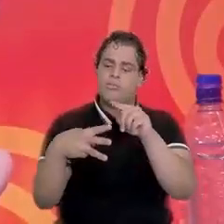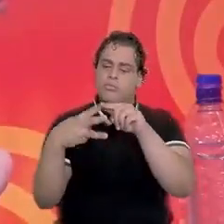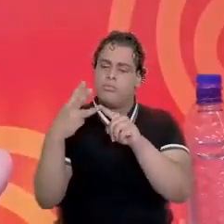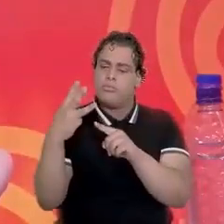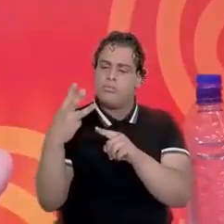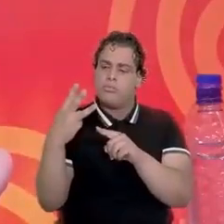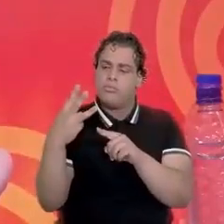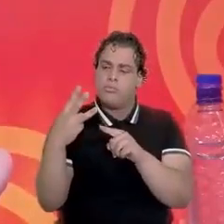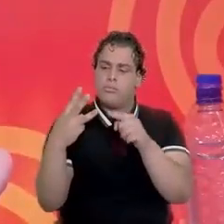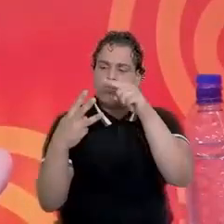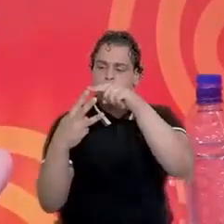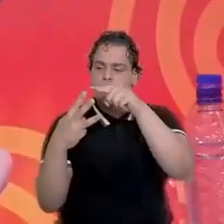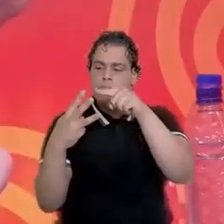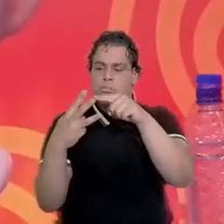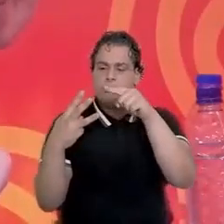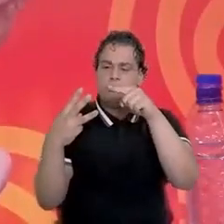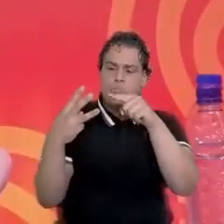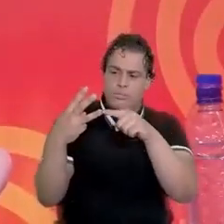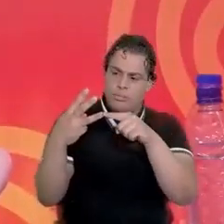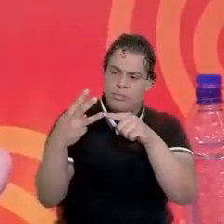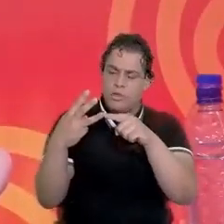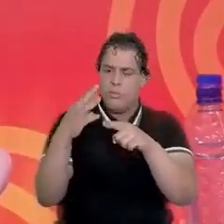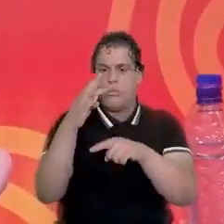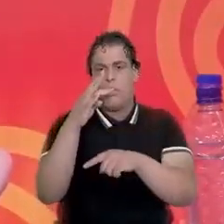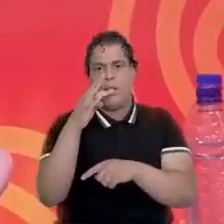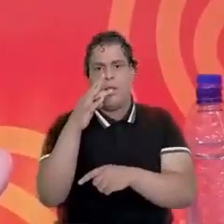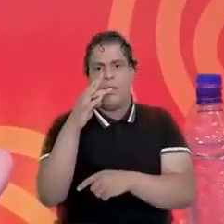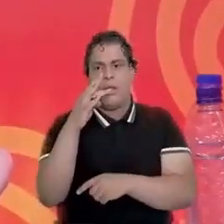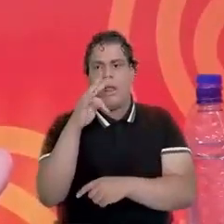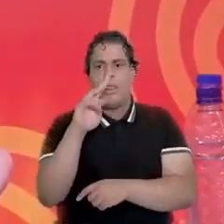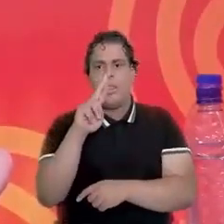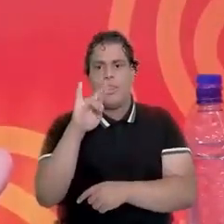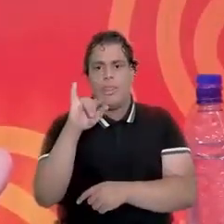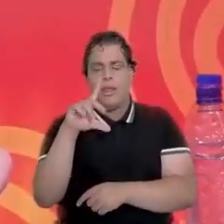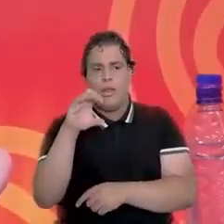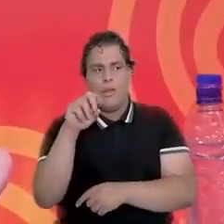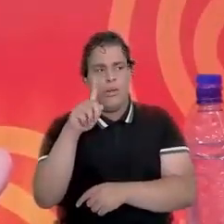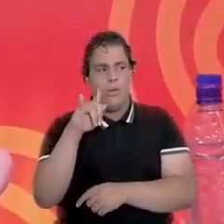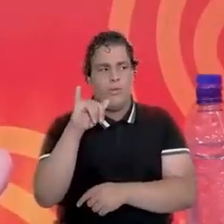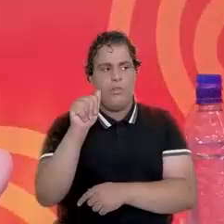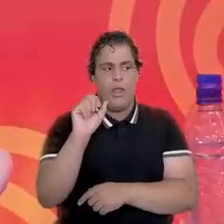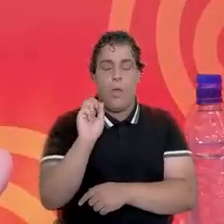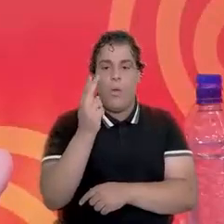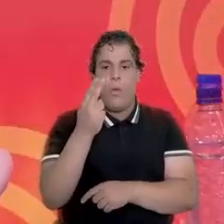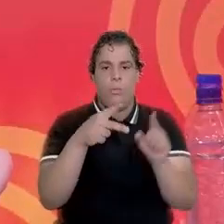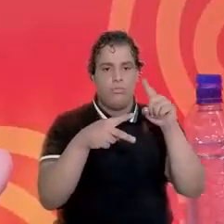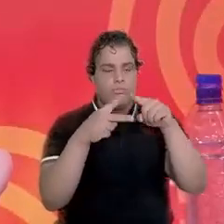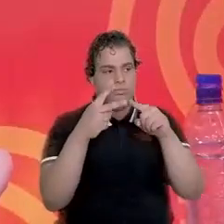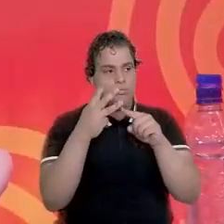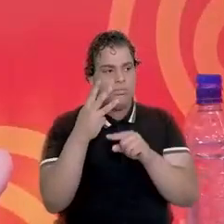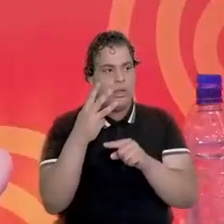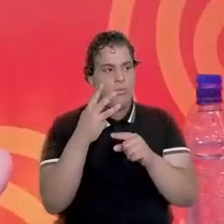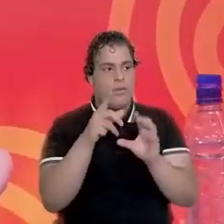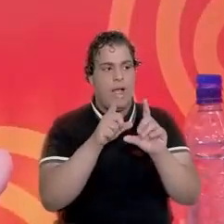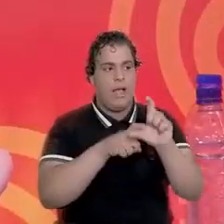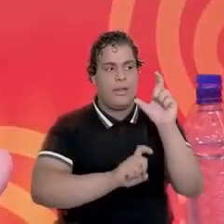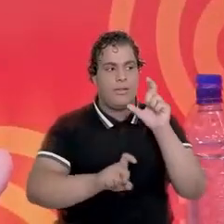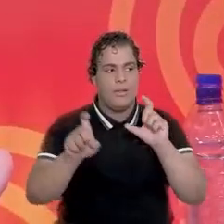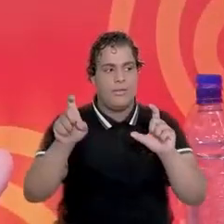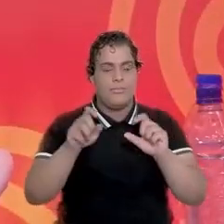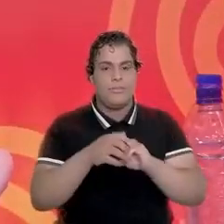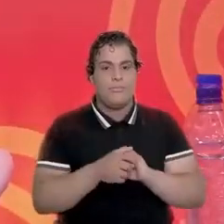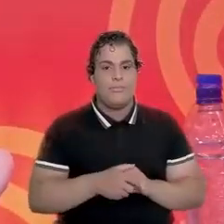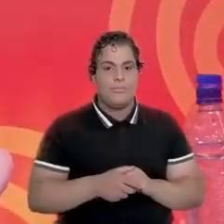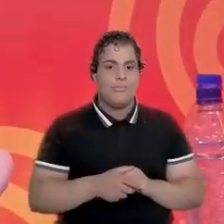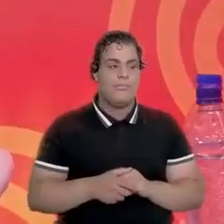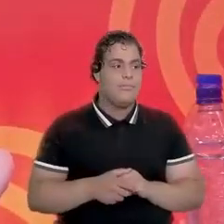gente pode dizer que é uma trilogia das almas? Ou são obras independentes uma da outra? Bom, um